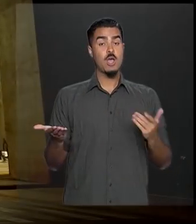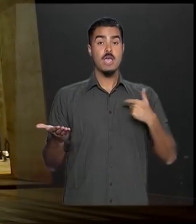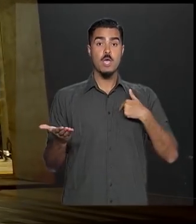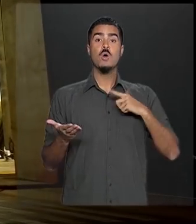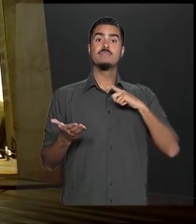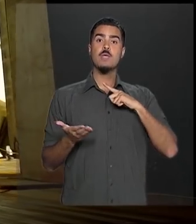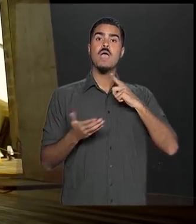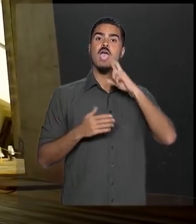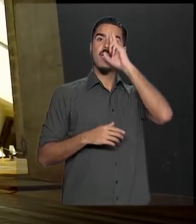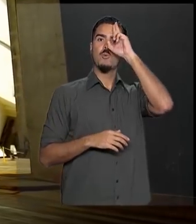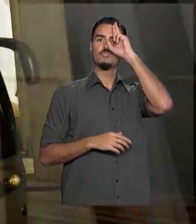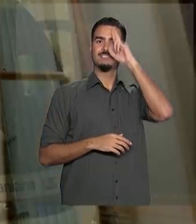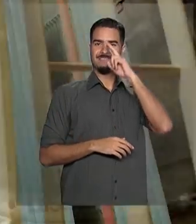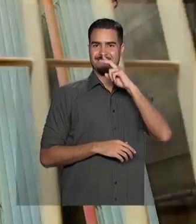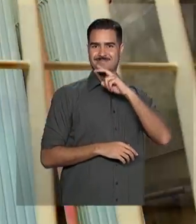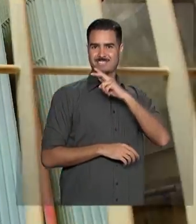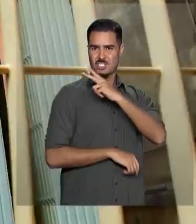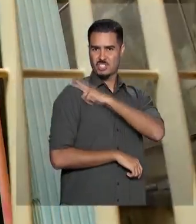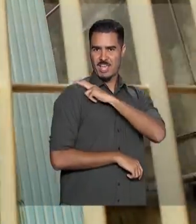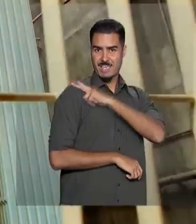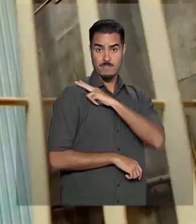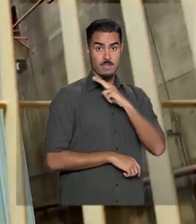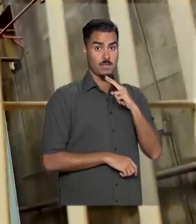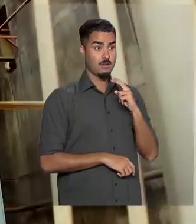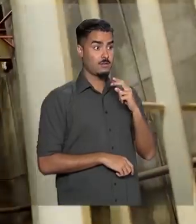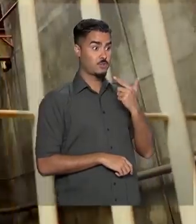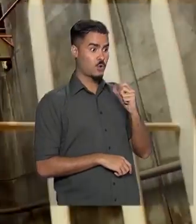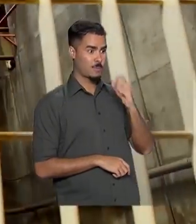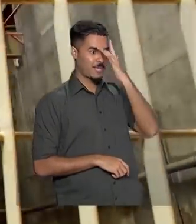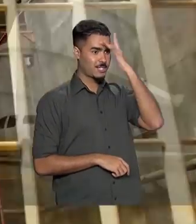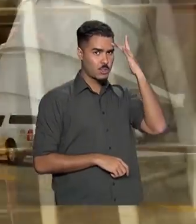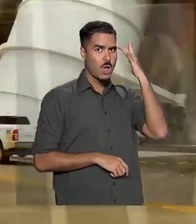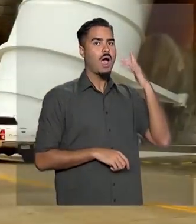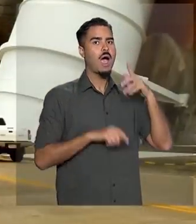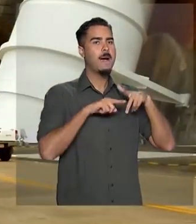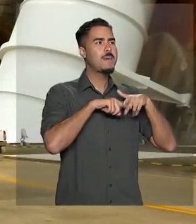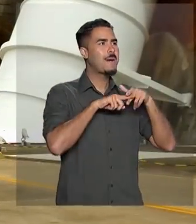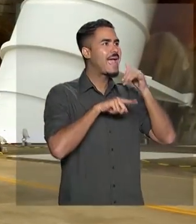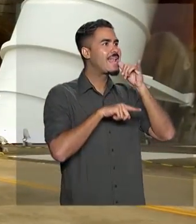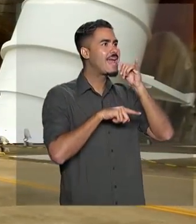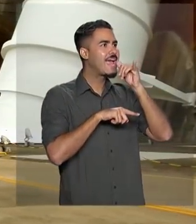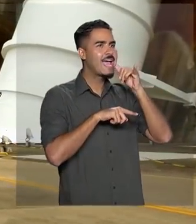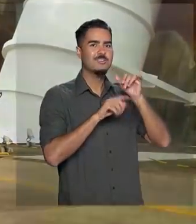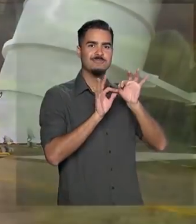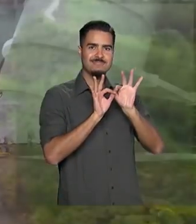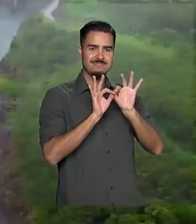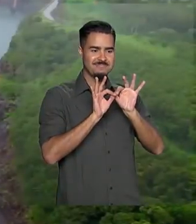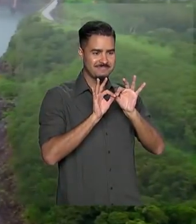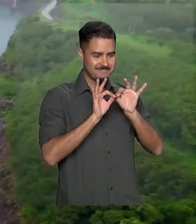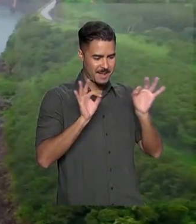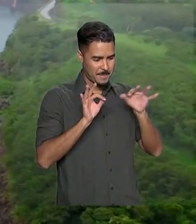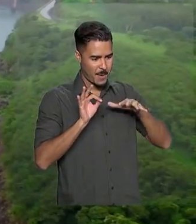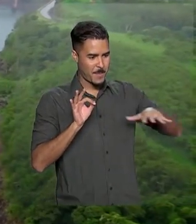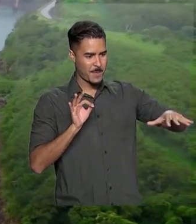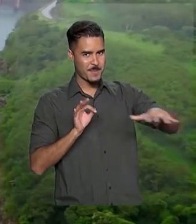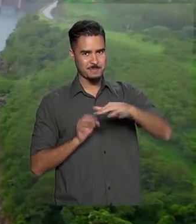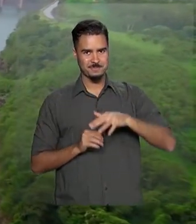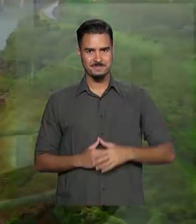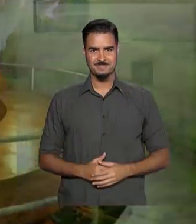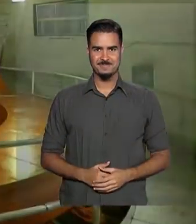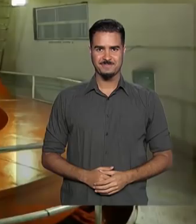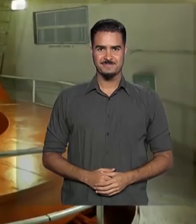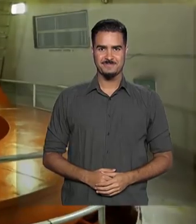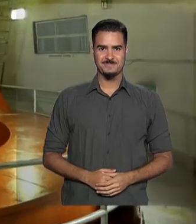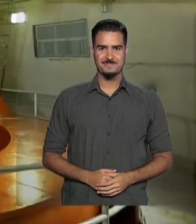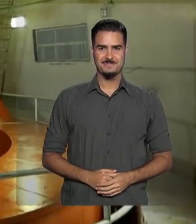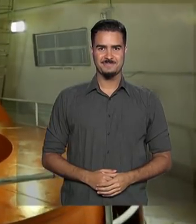tenho uma divisão de 80 pessoas, a gente executa toda a manutenção elétrica de baixa tensão dentro da usina.